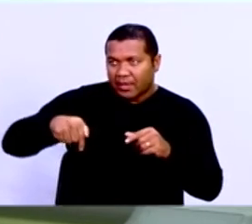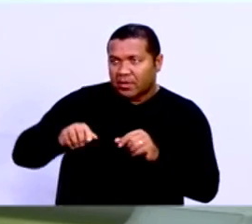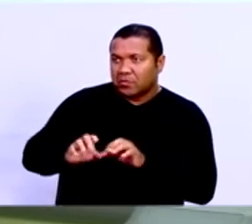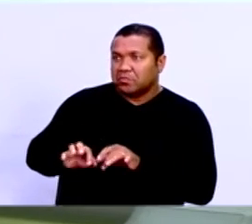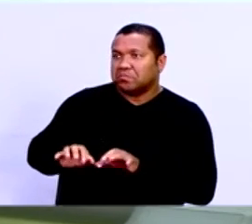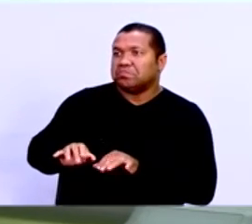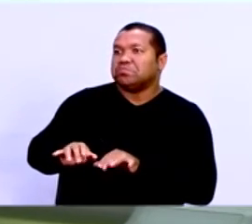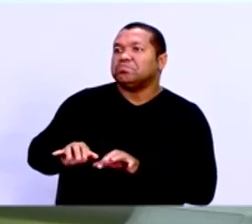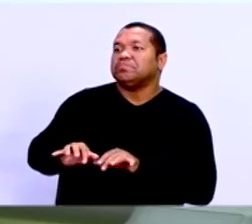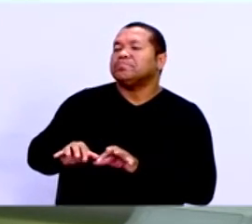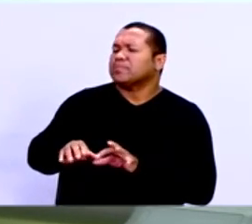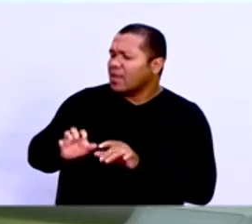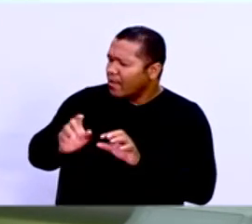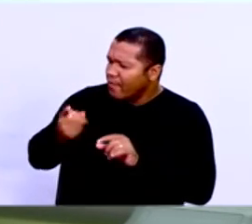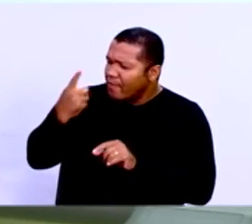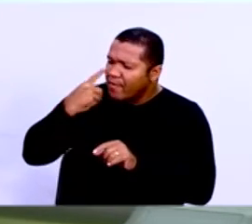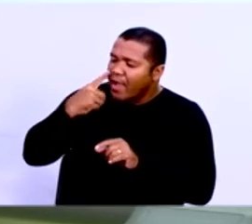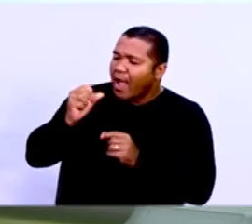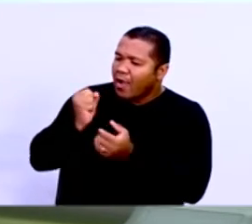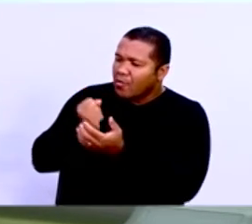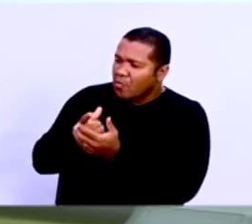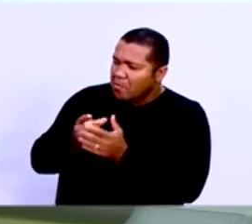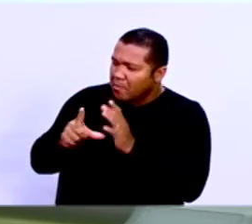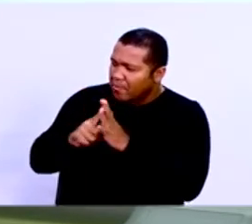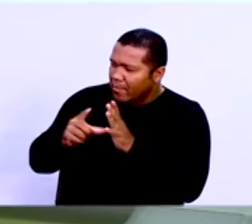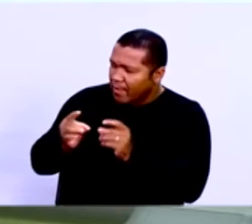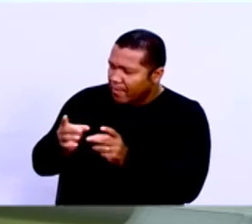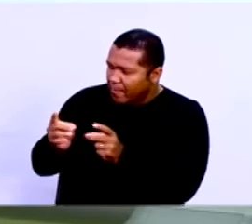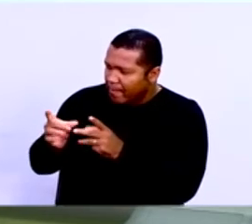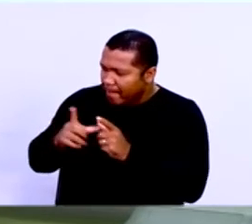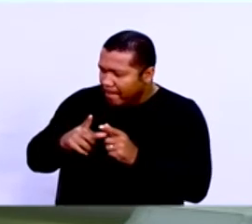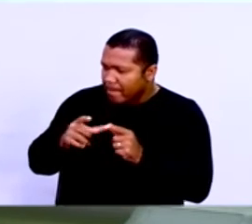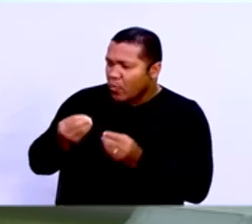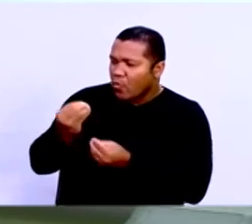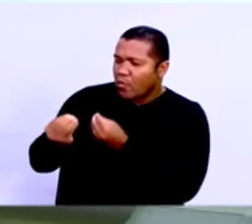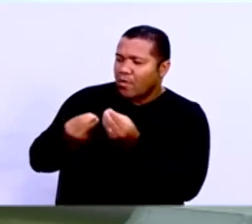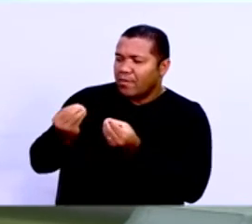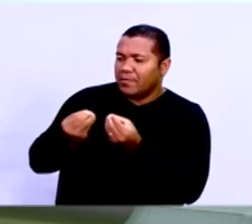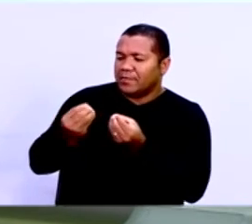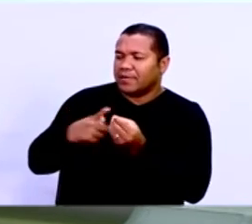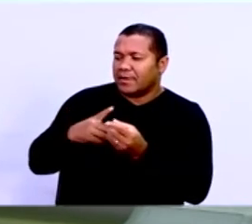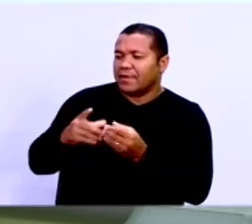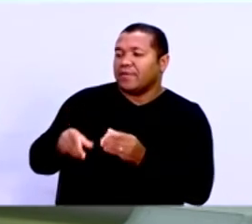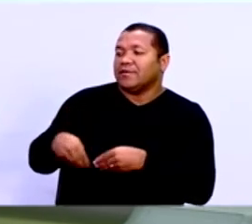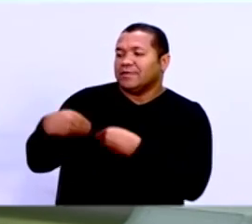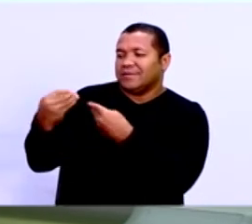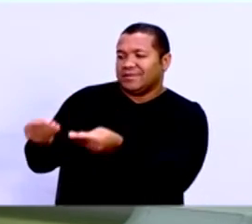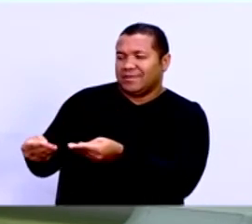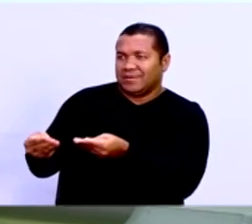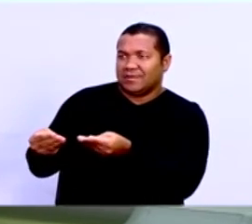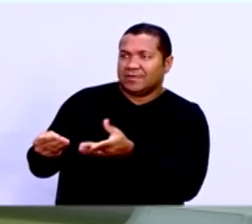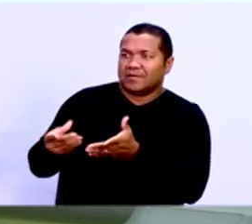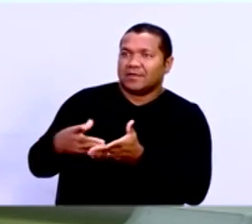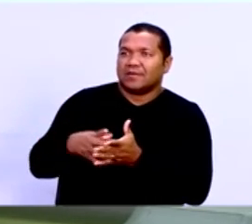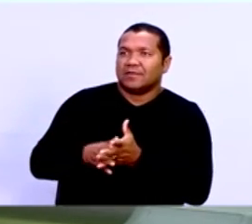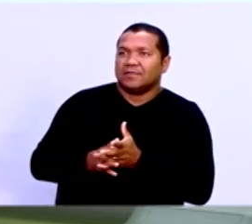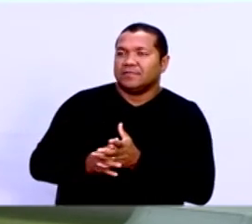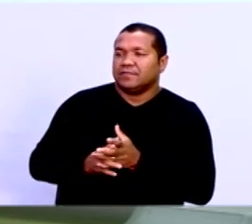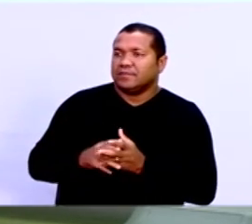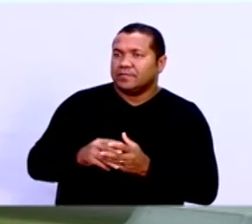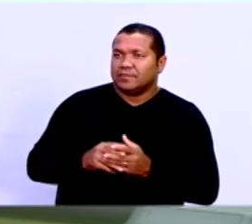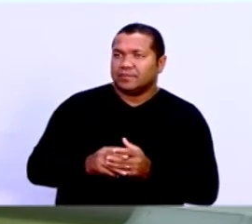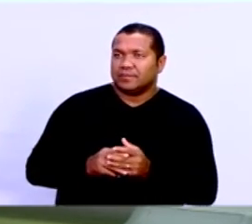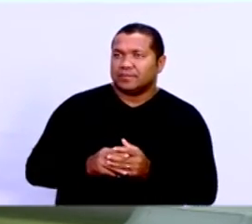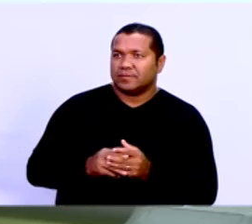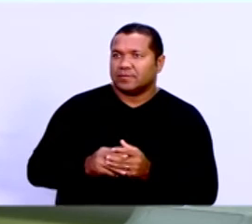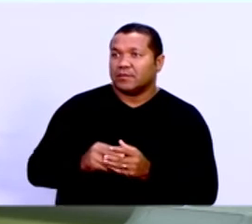site vai ver se as compras podem ser realizadas como esse produto vai ser entregue né se ao